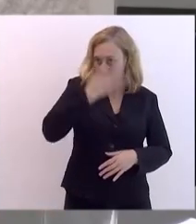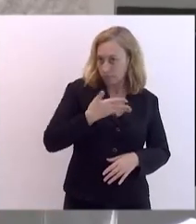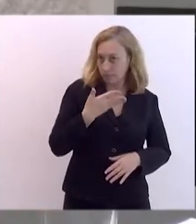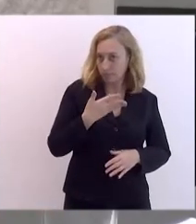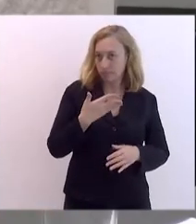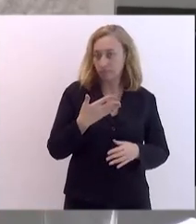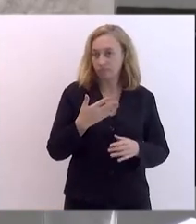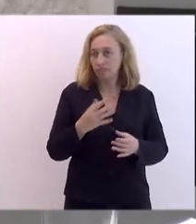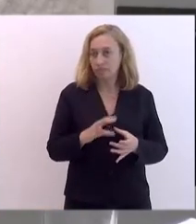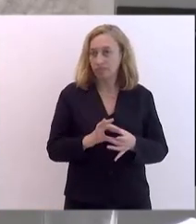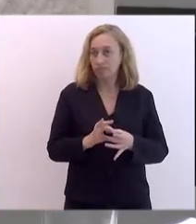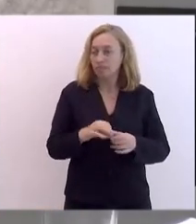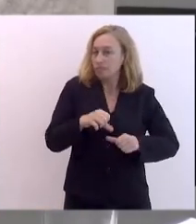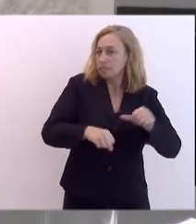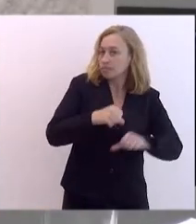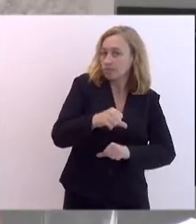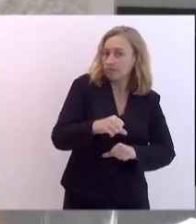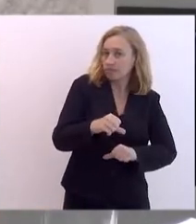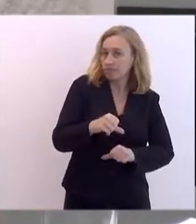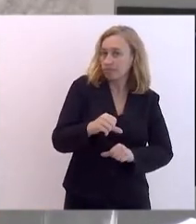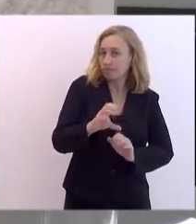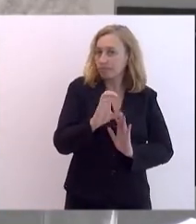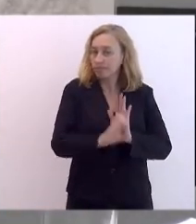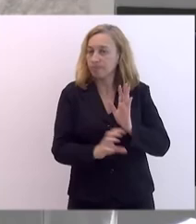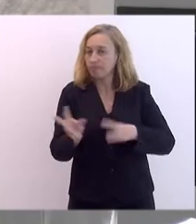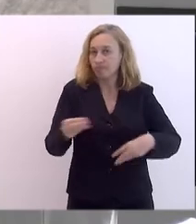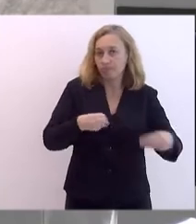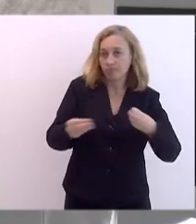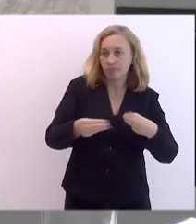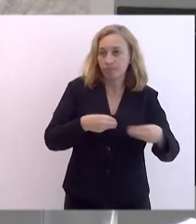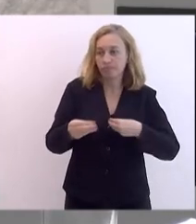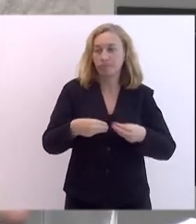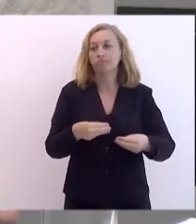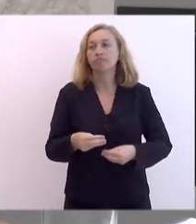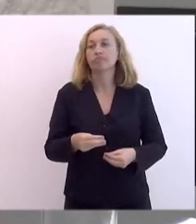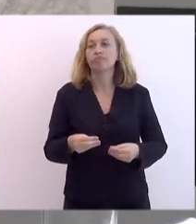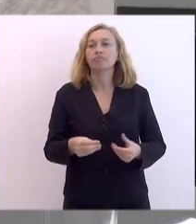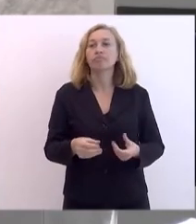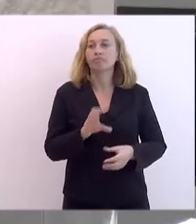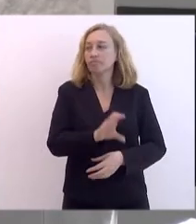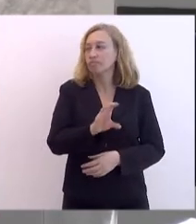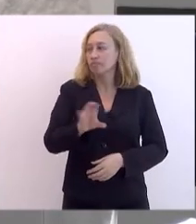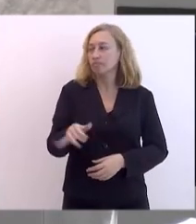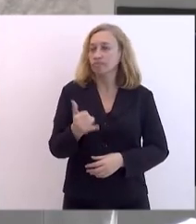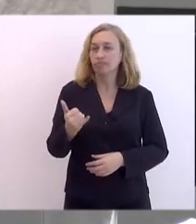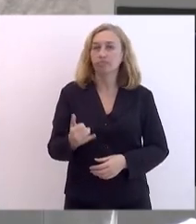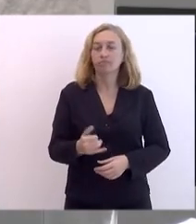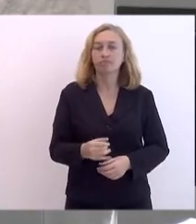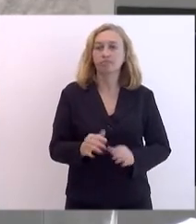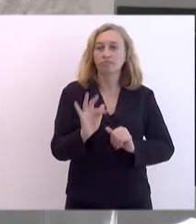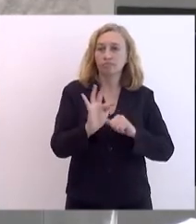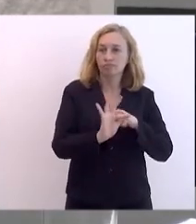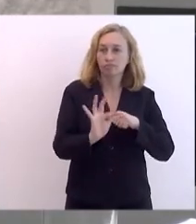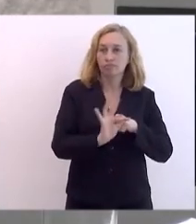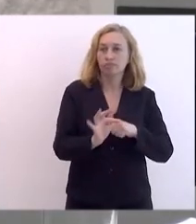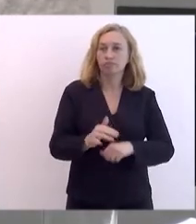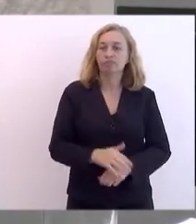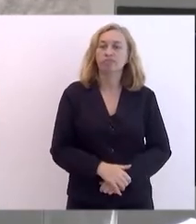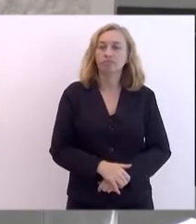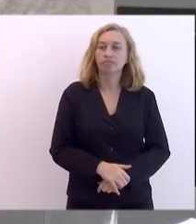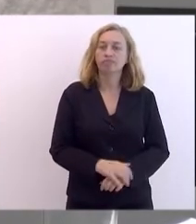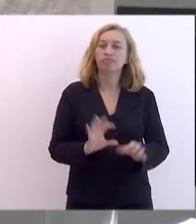de emendas, mudar parecer, flexibilizar, enfim. A gente tem tratado a CCJ de forma absolutamente técnica